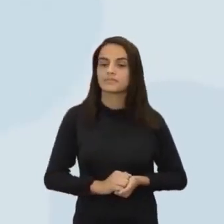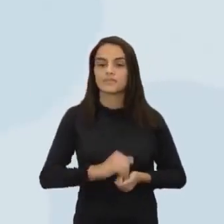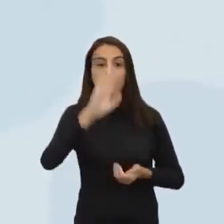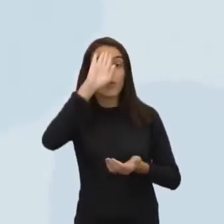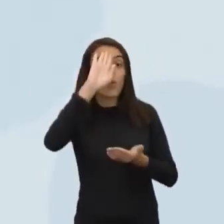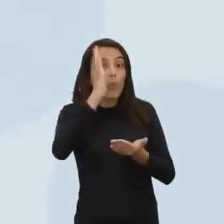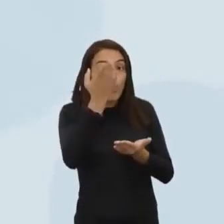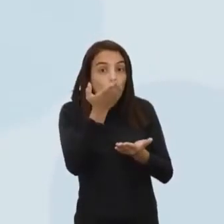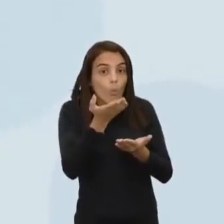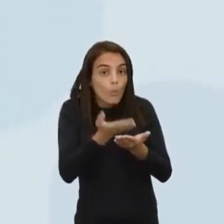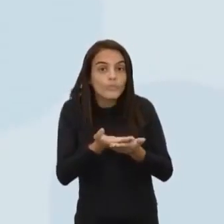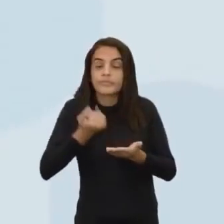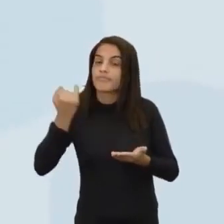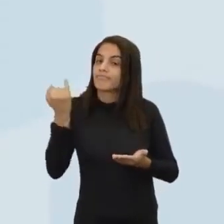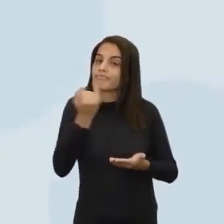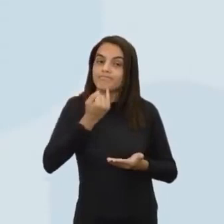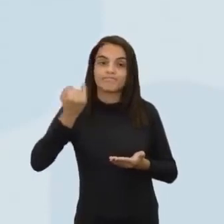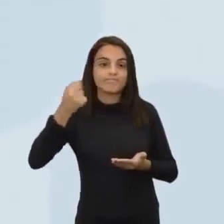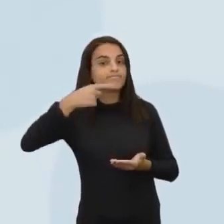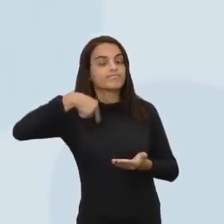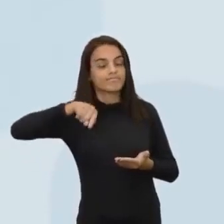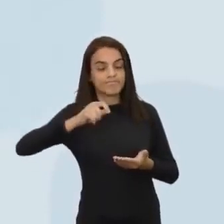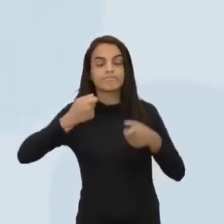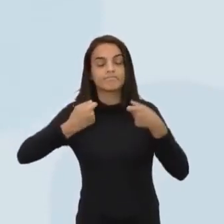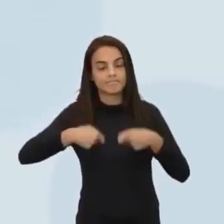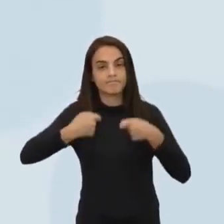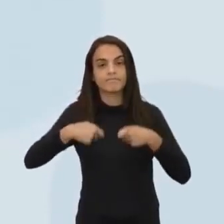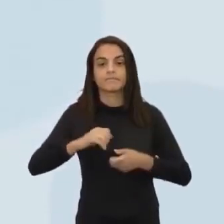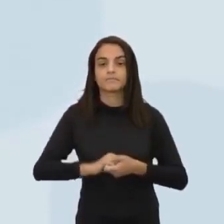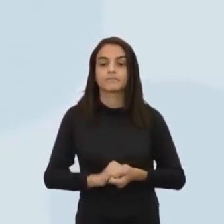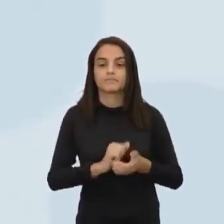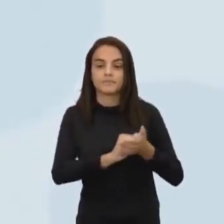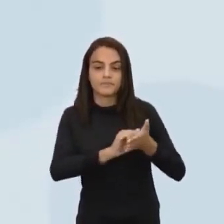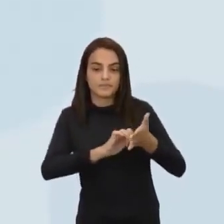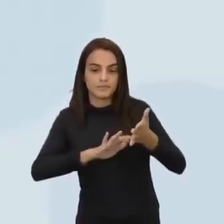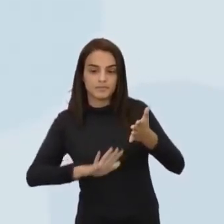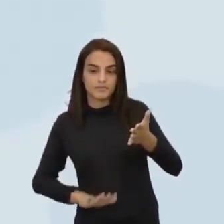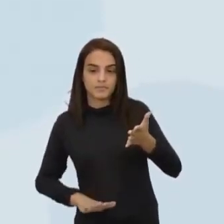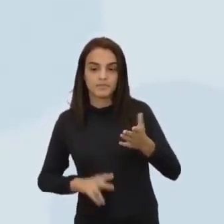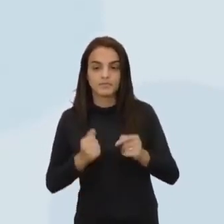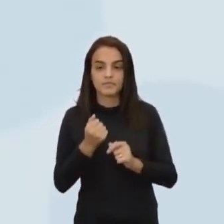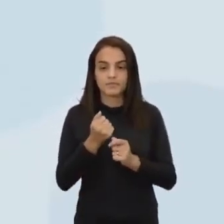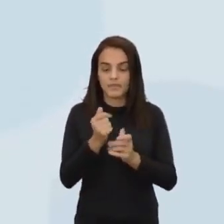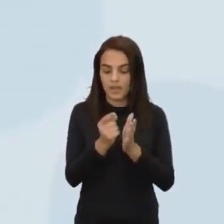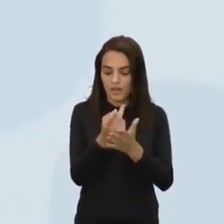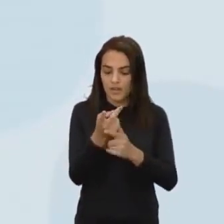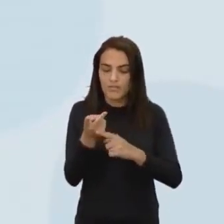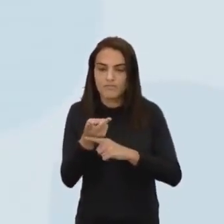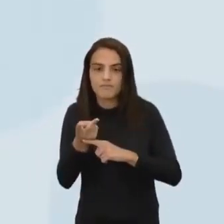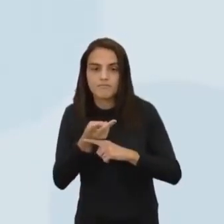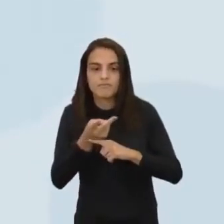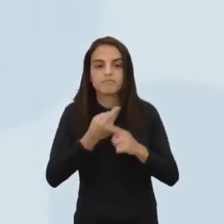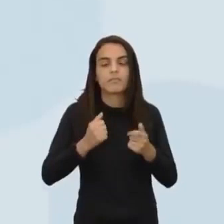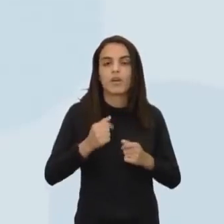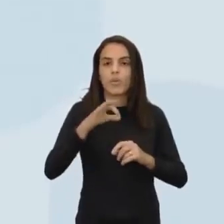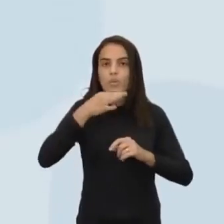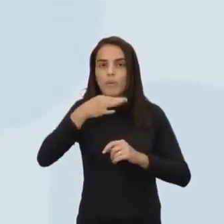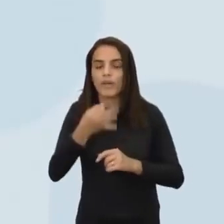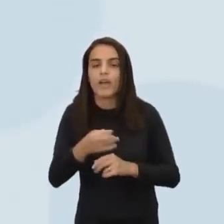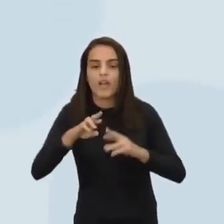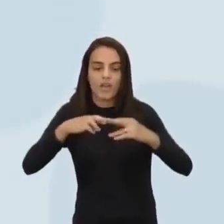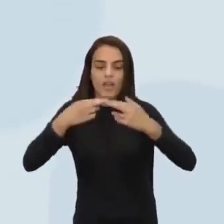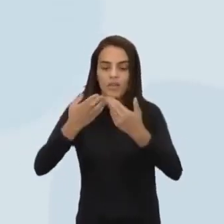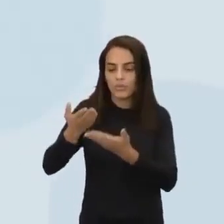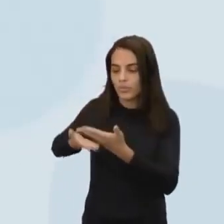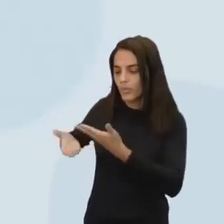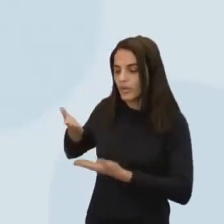Confiança, é extremamente importante que nós tenhamos confiança. Essa atividade busca fomentar a confiança entre nós por meio da criação de uma rede de